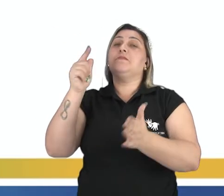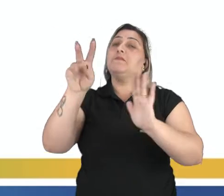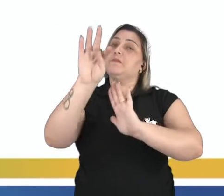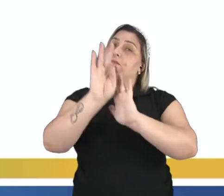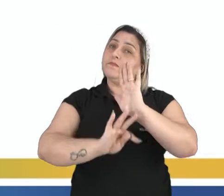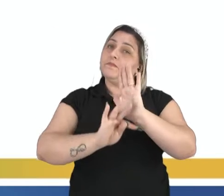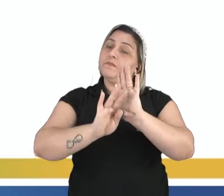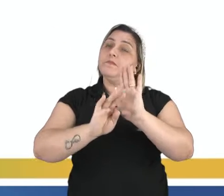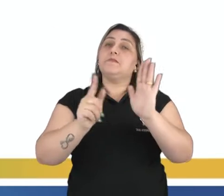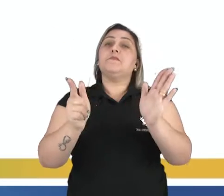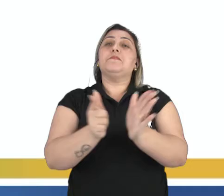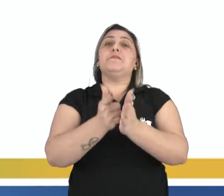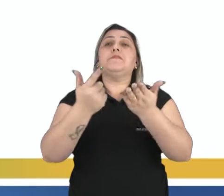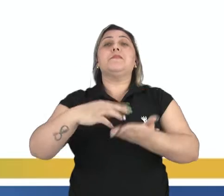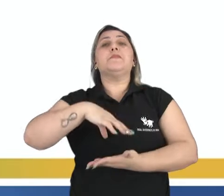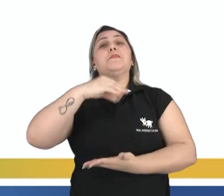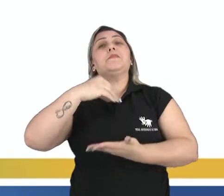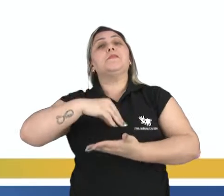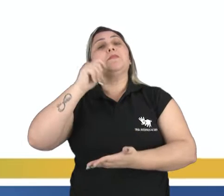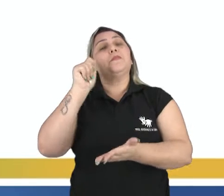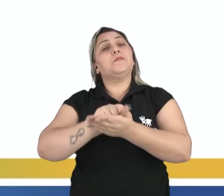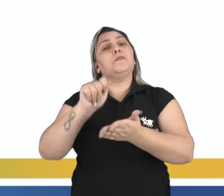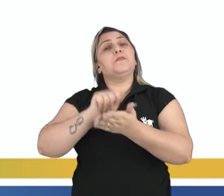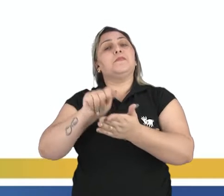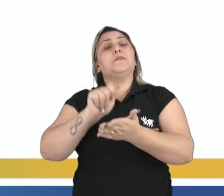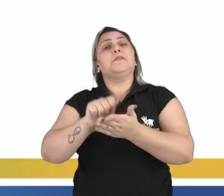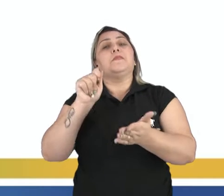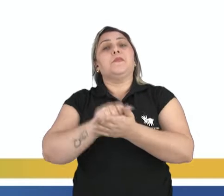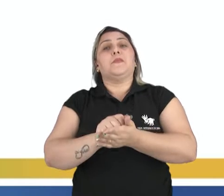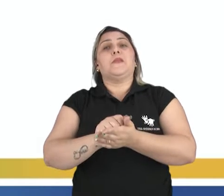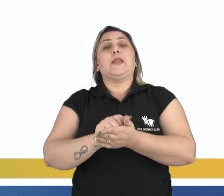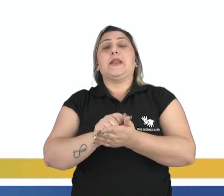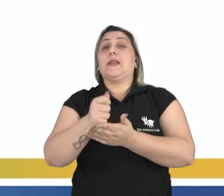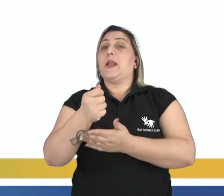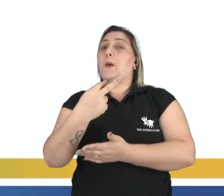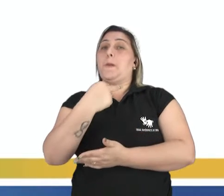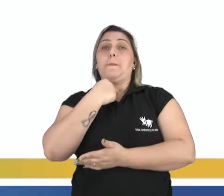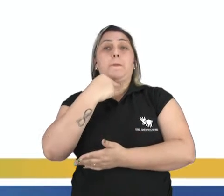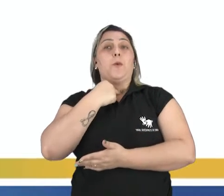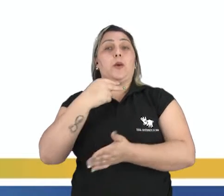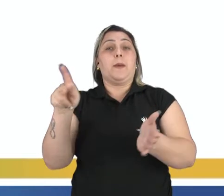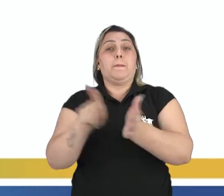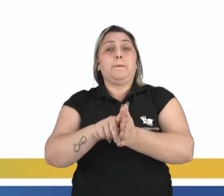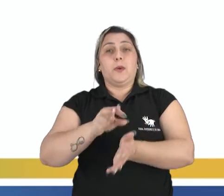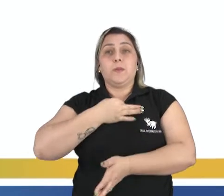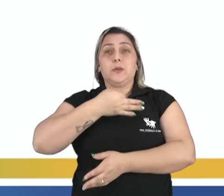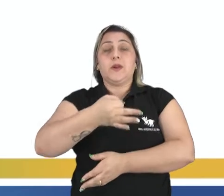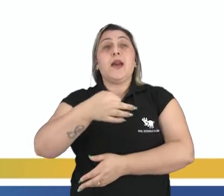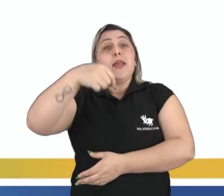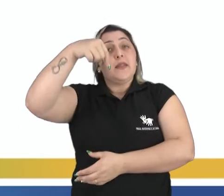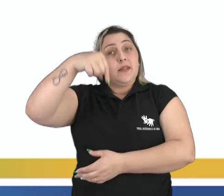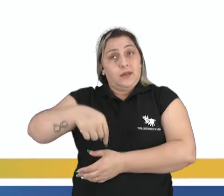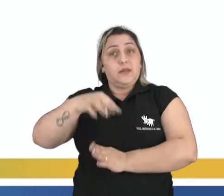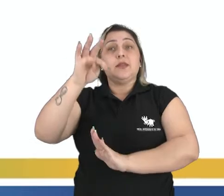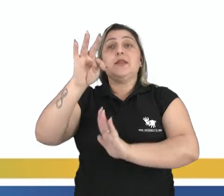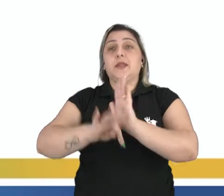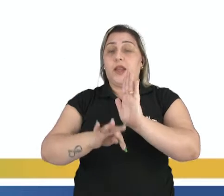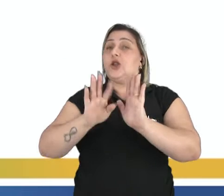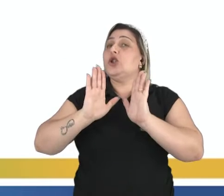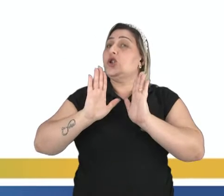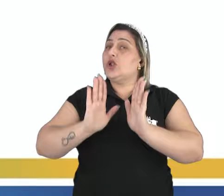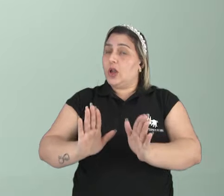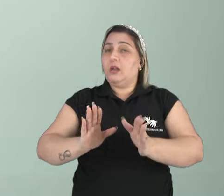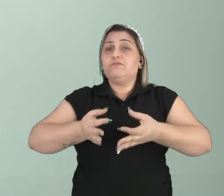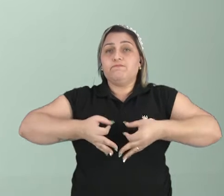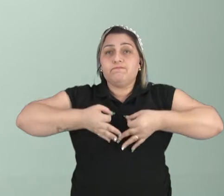é que o escritor ali tem que ser imparcial. Nesse caso aqui, no texto de opinião, não, ele já vai expor a opinião